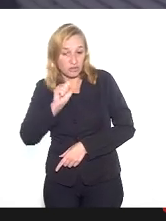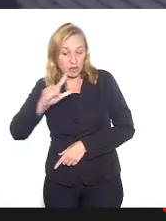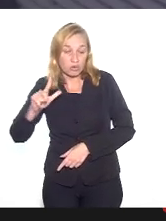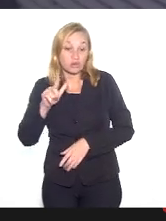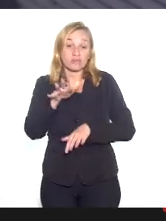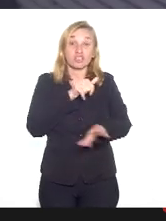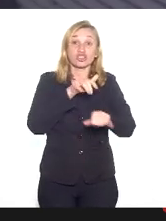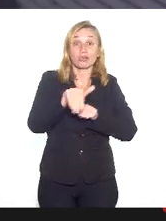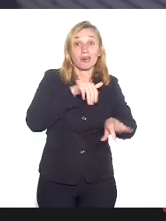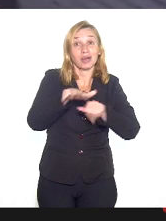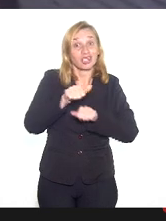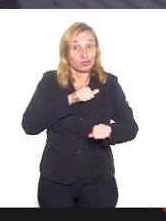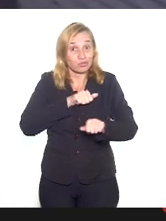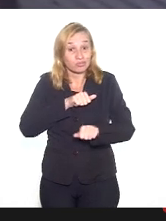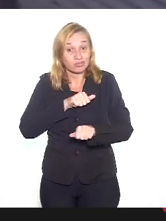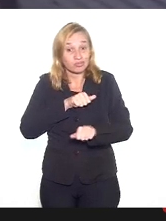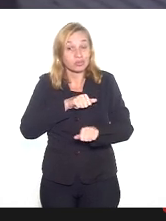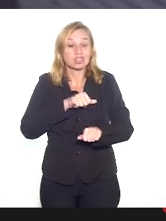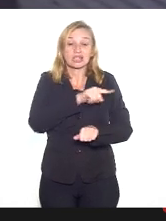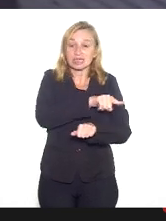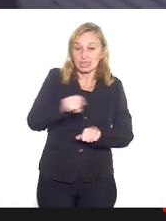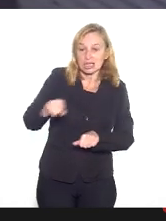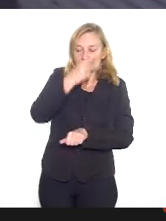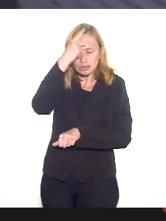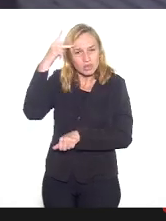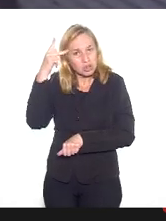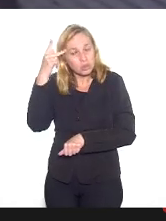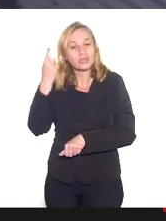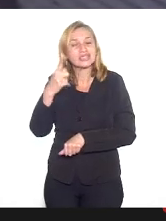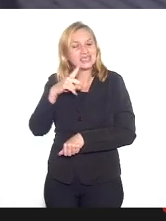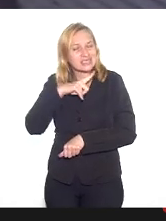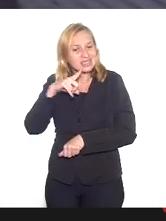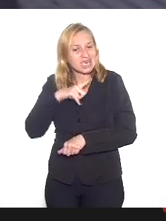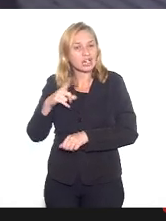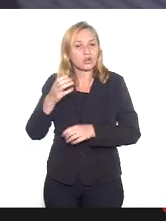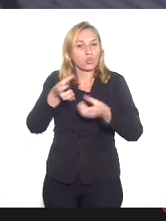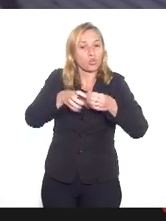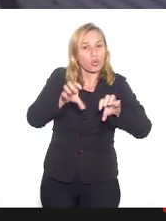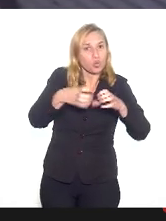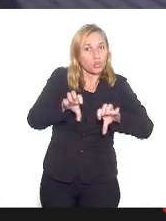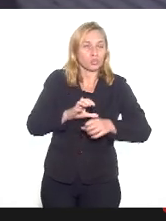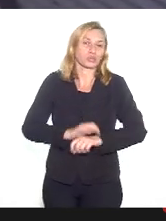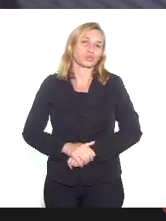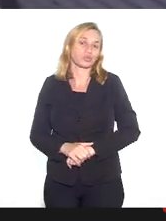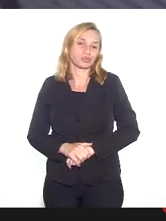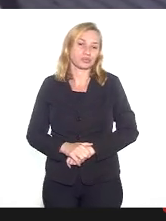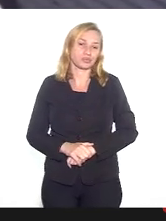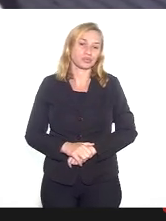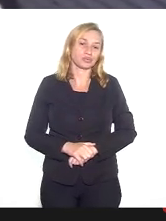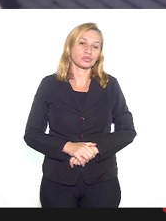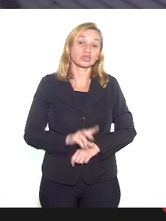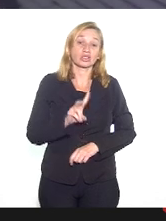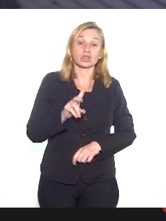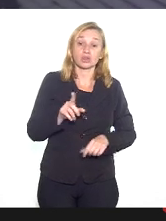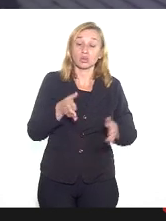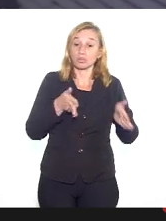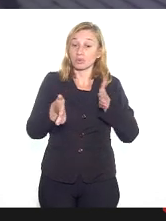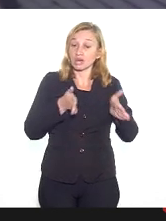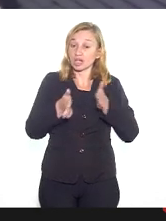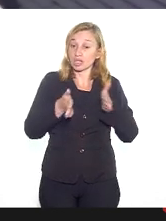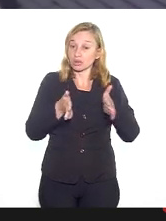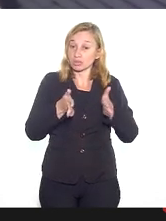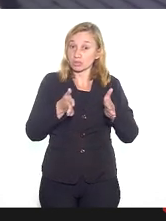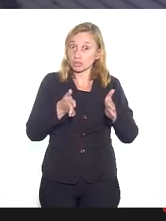convocação dessas pessoas que têm o concurso dentro, que têm a validade suspensa,